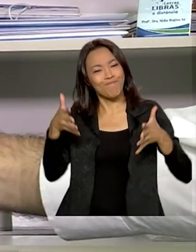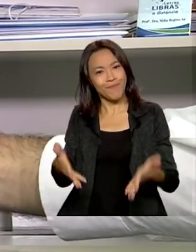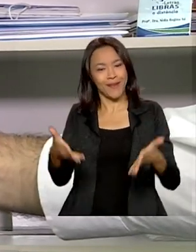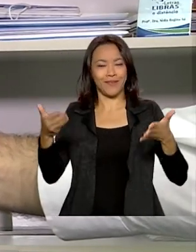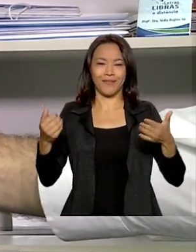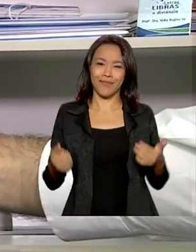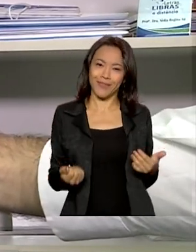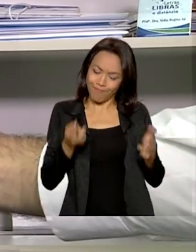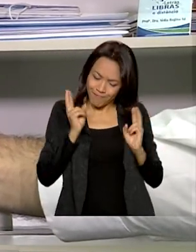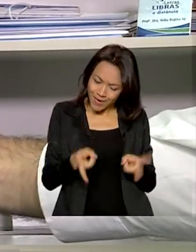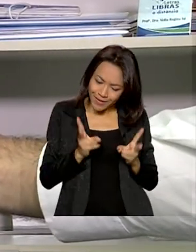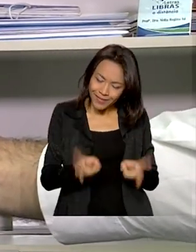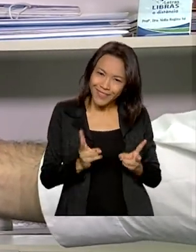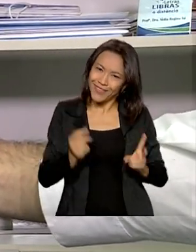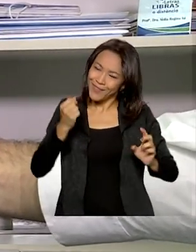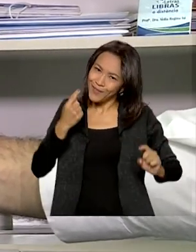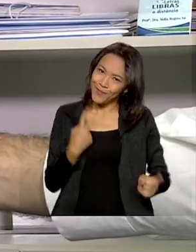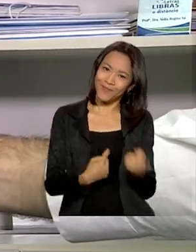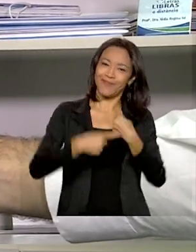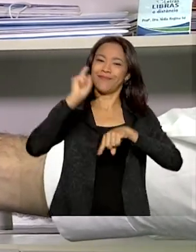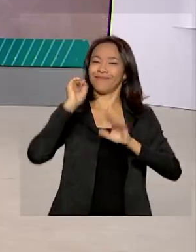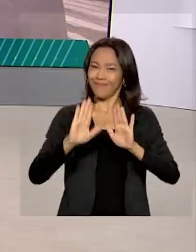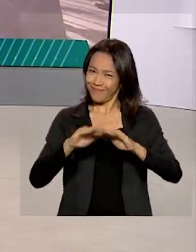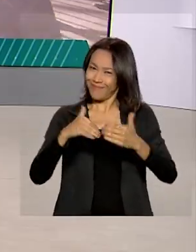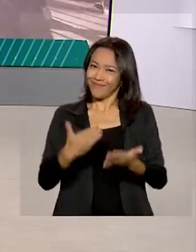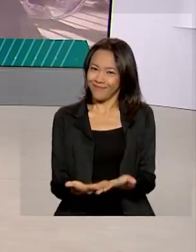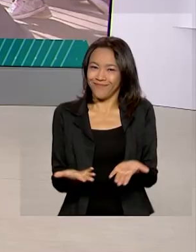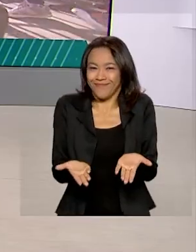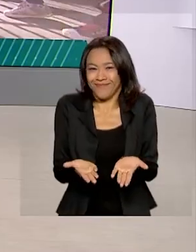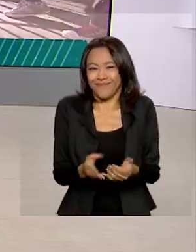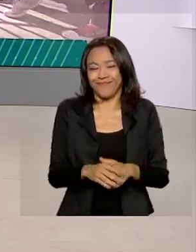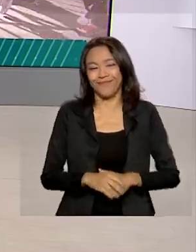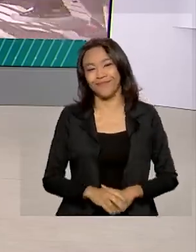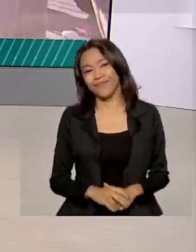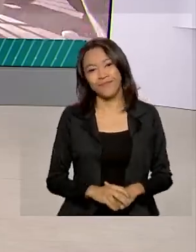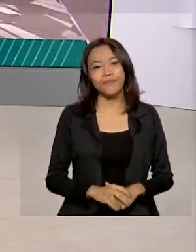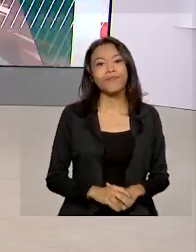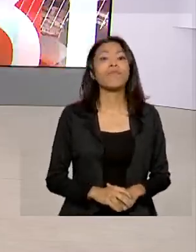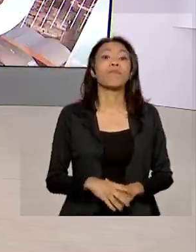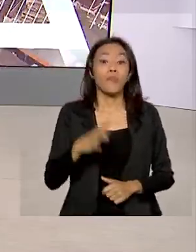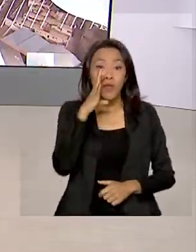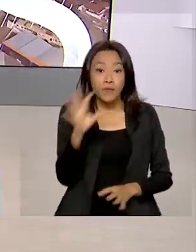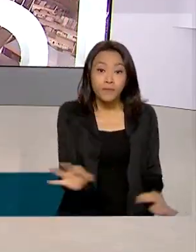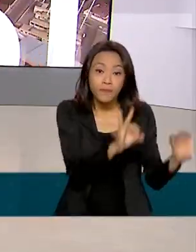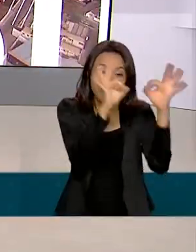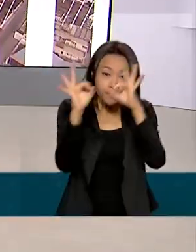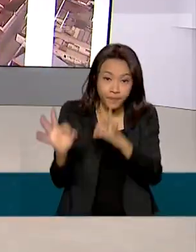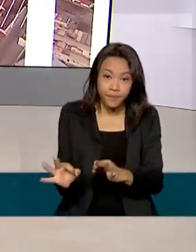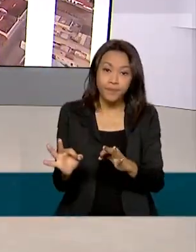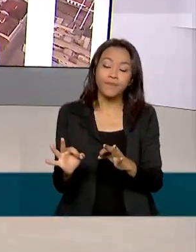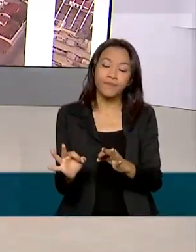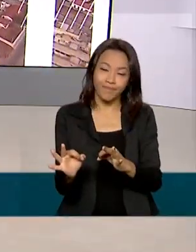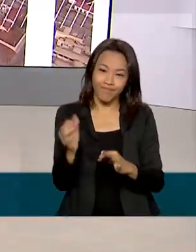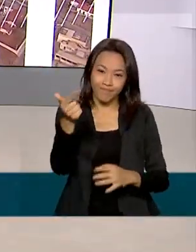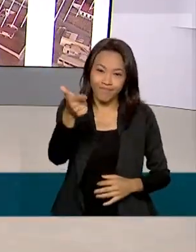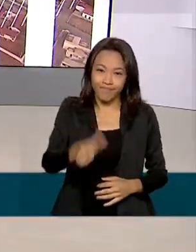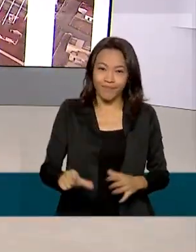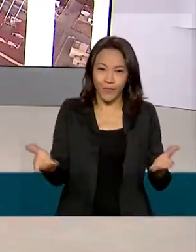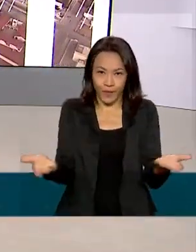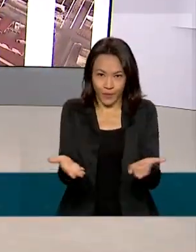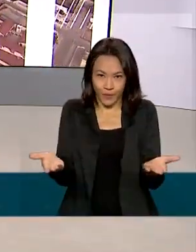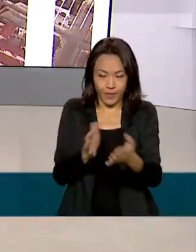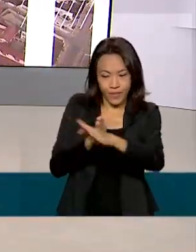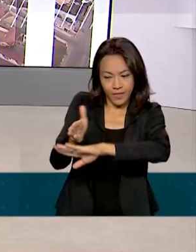a permanência e o sucesso acadêmico. Para rever as reportagens de hoje,